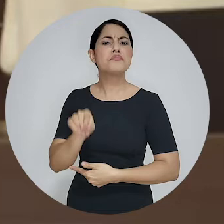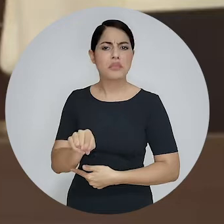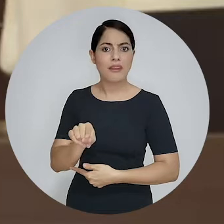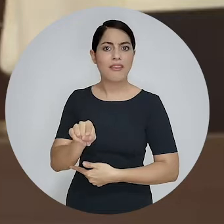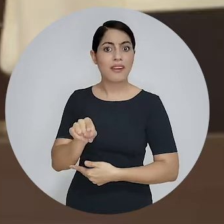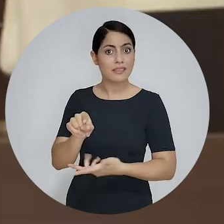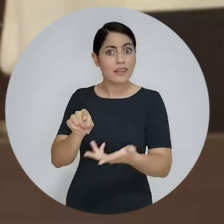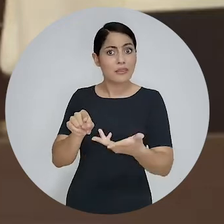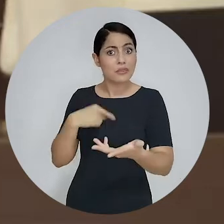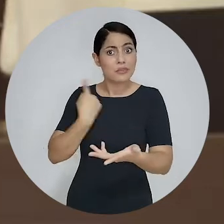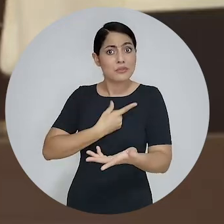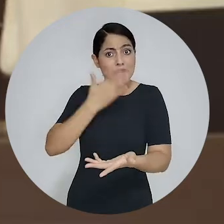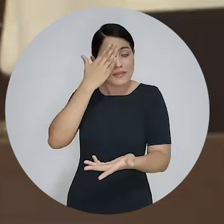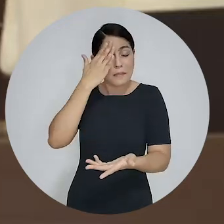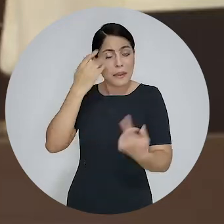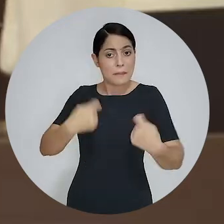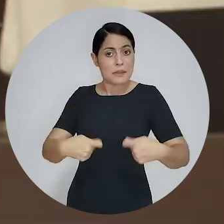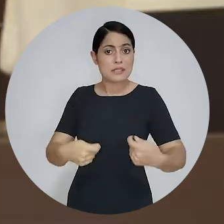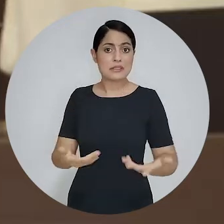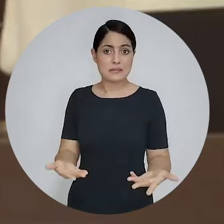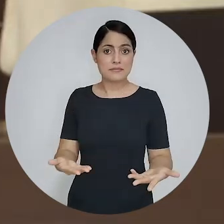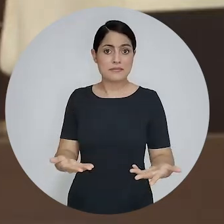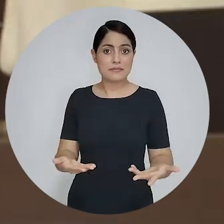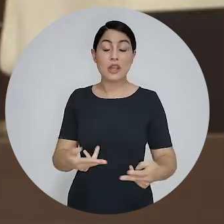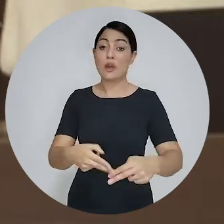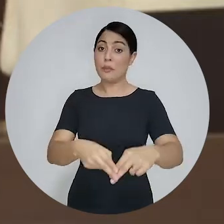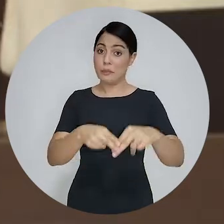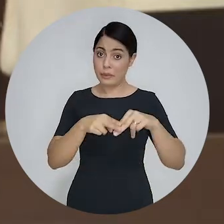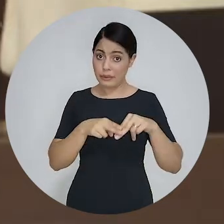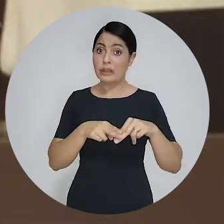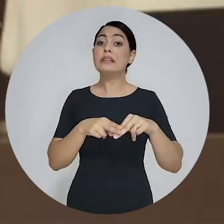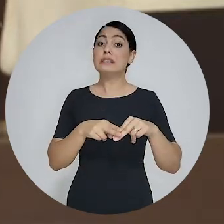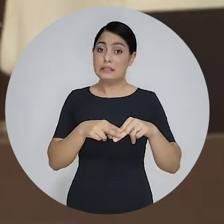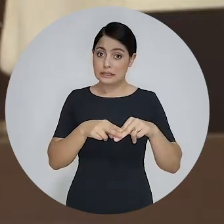pensando em realizar